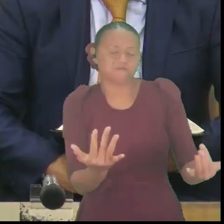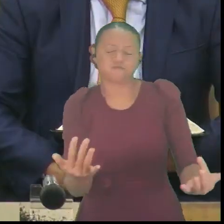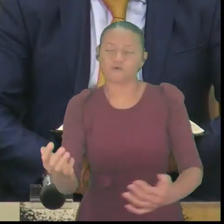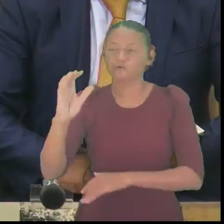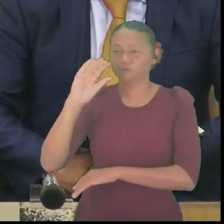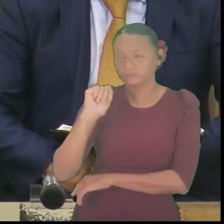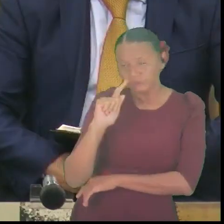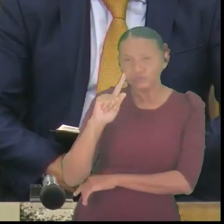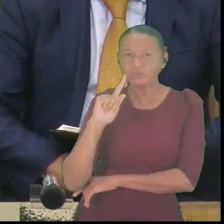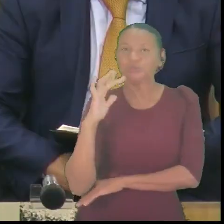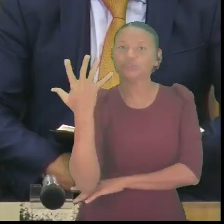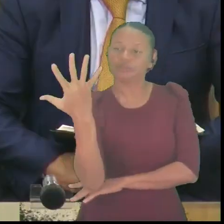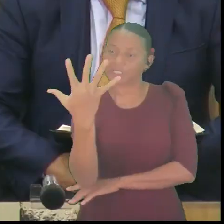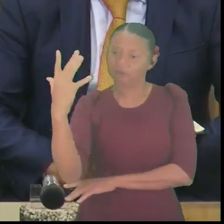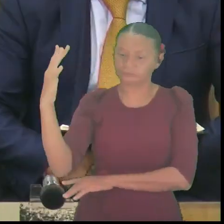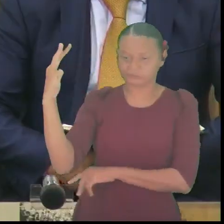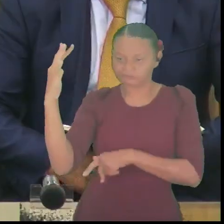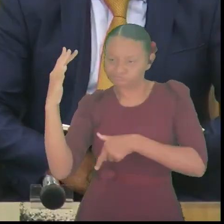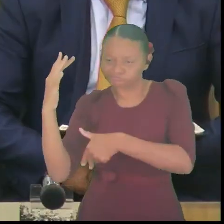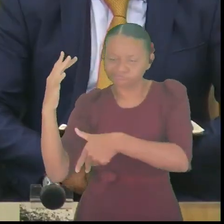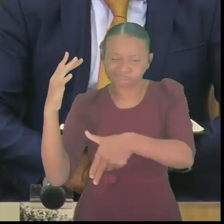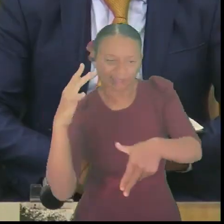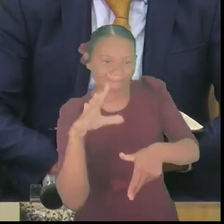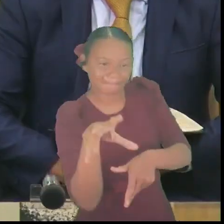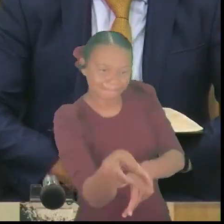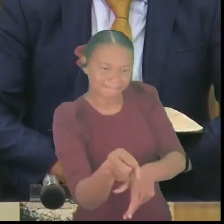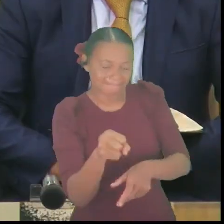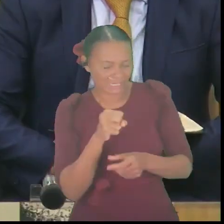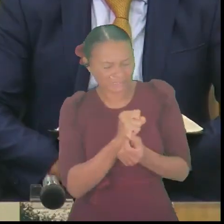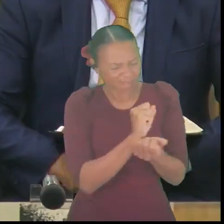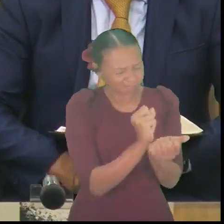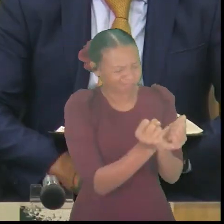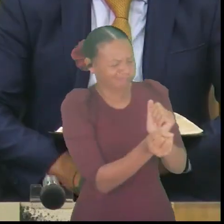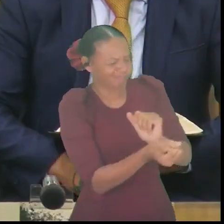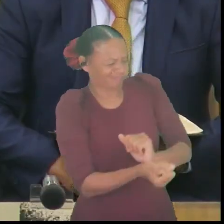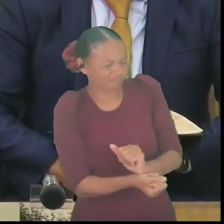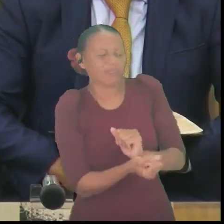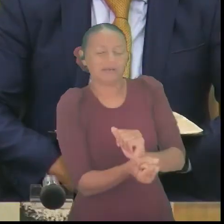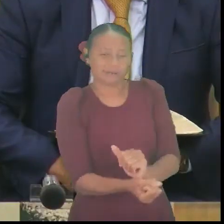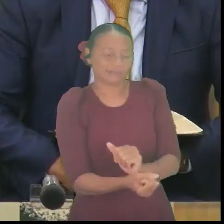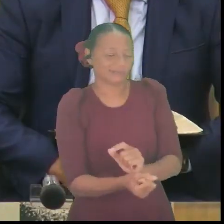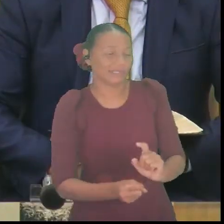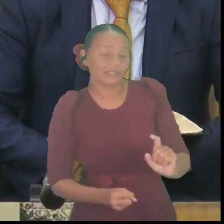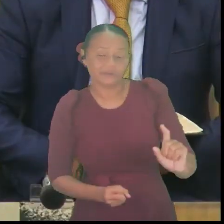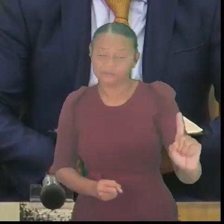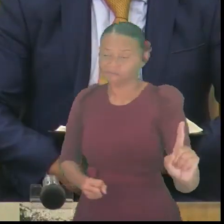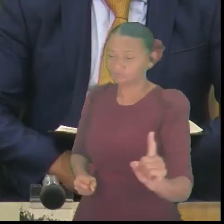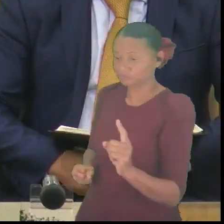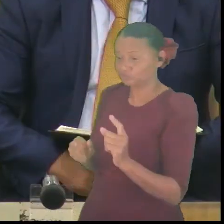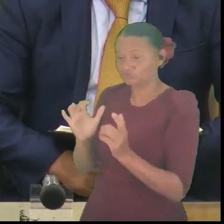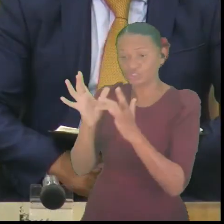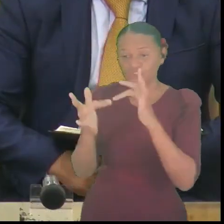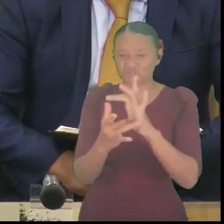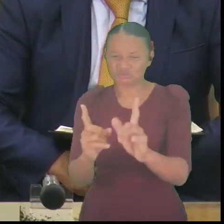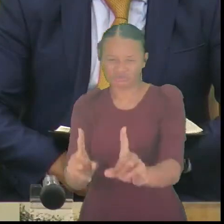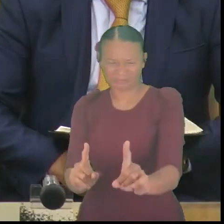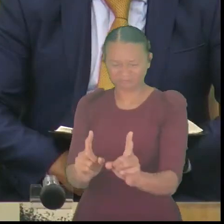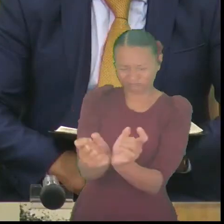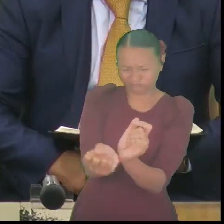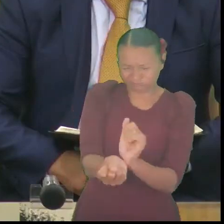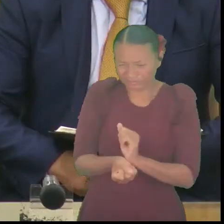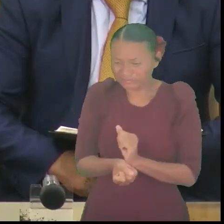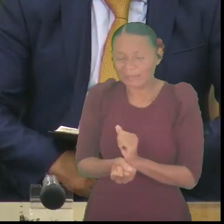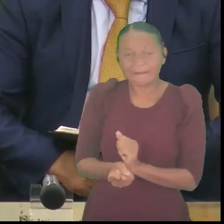o Jesus preso. Todos nós conhecemos a história. Quando Malco chegou, foi Jesus preso. Pedro tentou